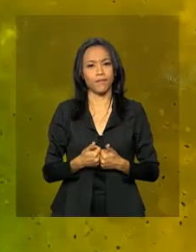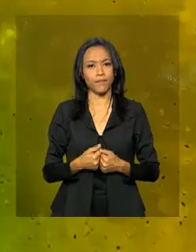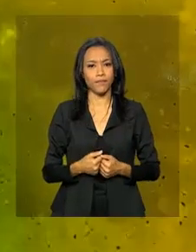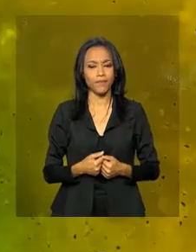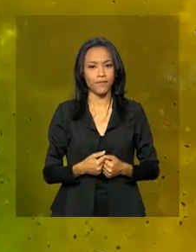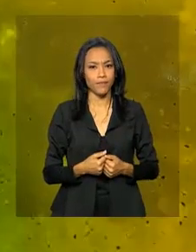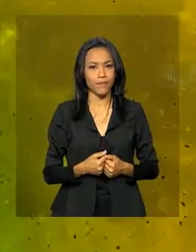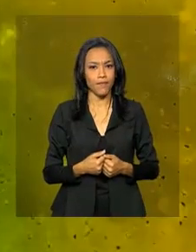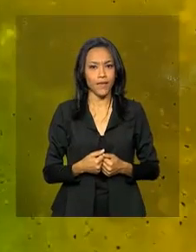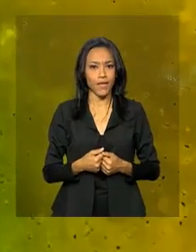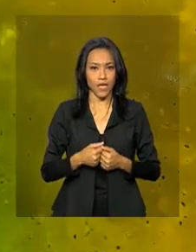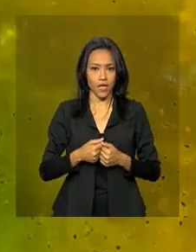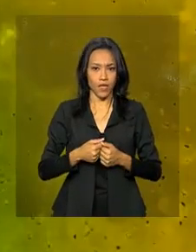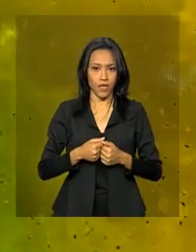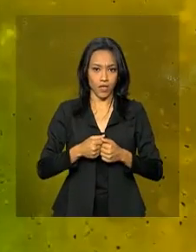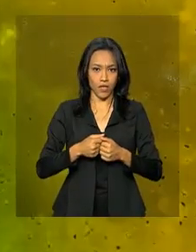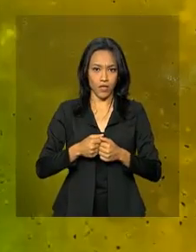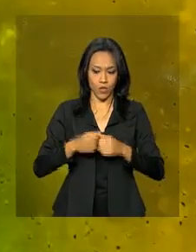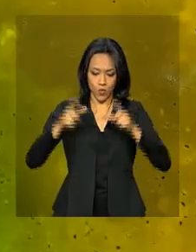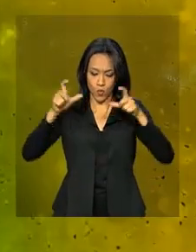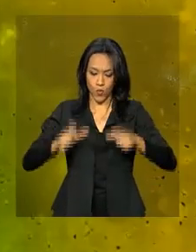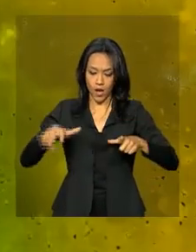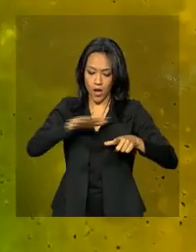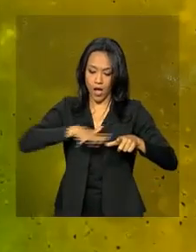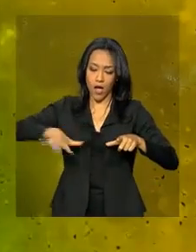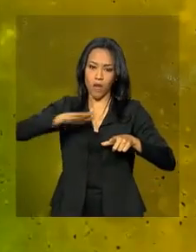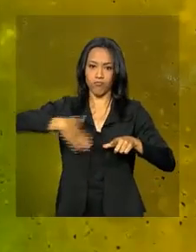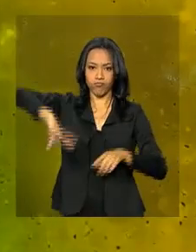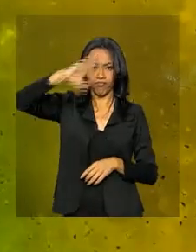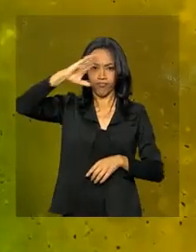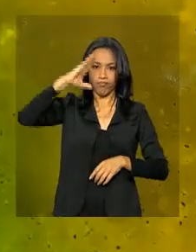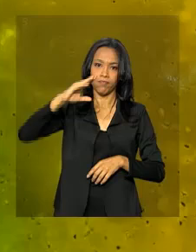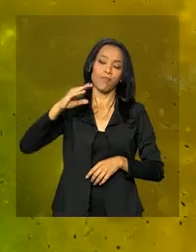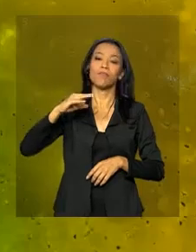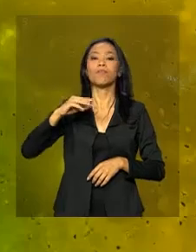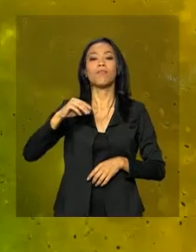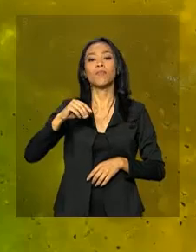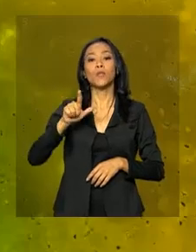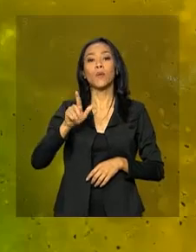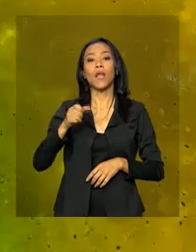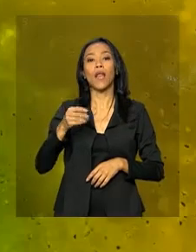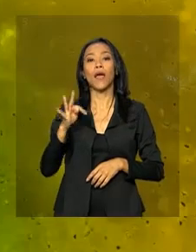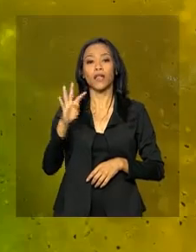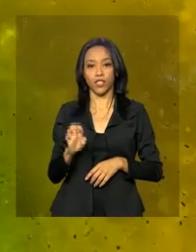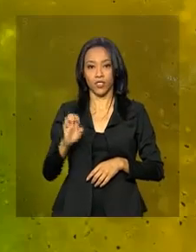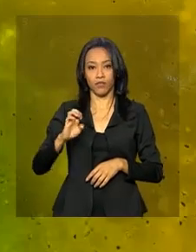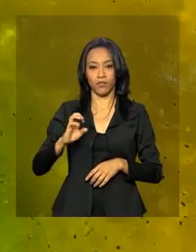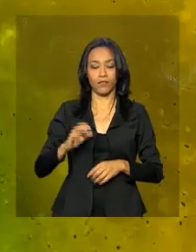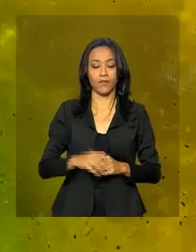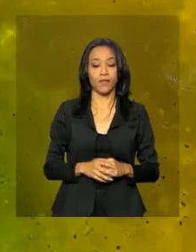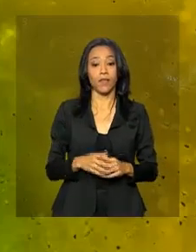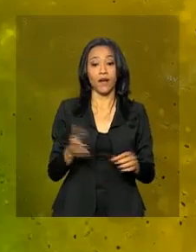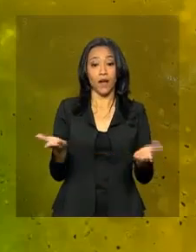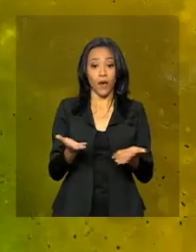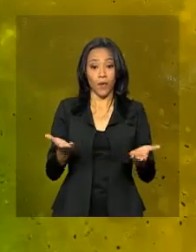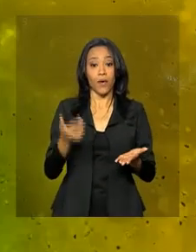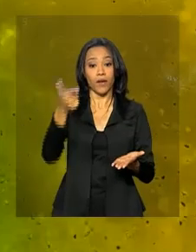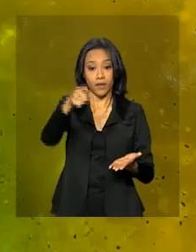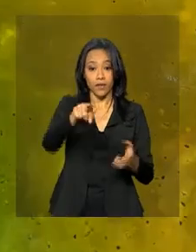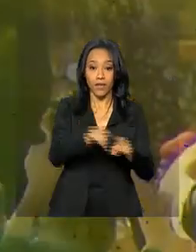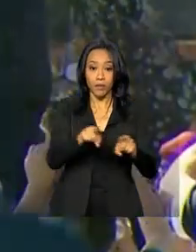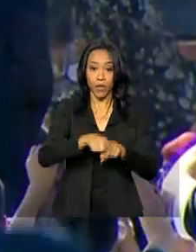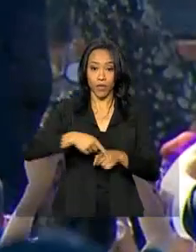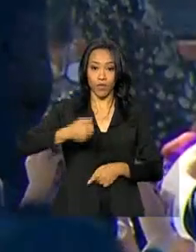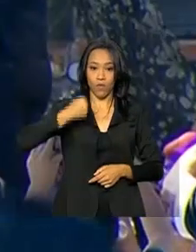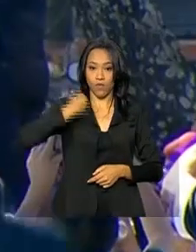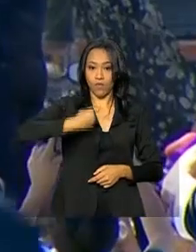Ao Comando Militar do Leste. Está no momento aí também do fogo simbólico, não é?